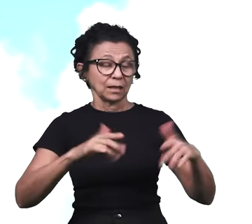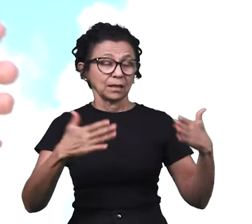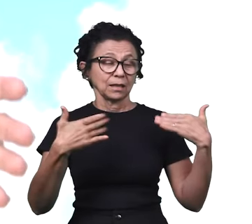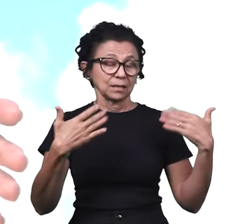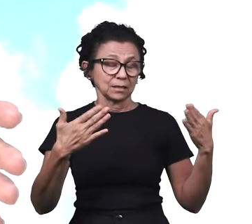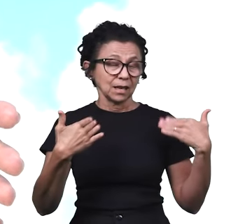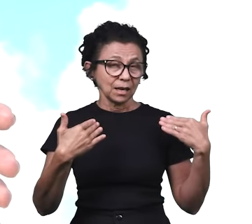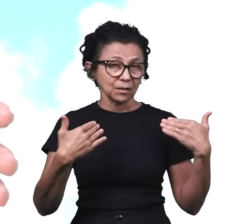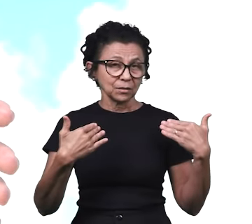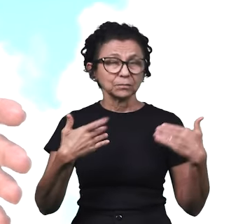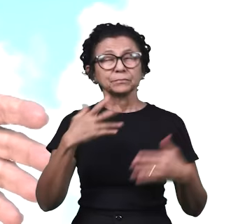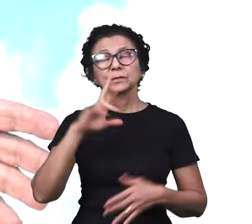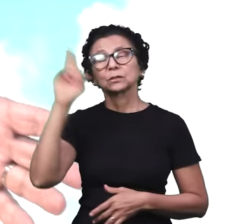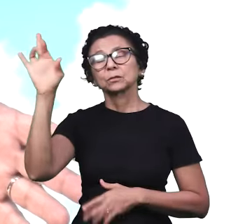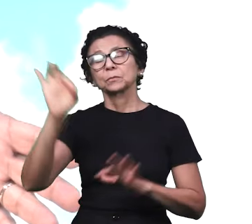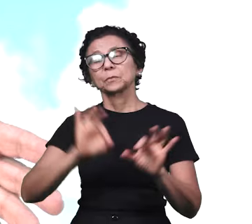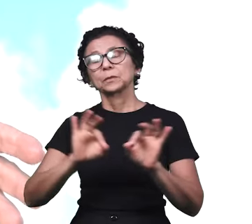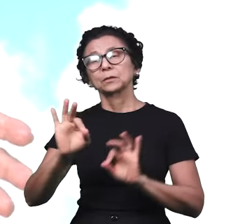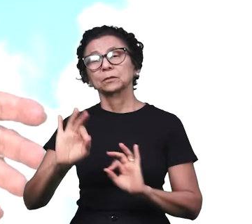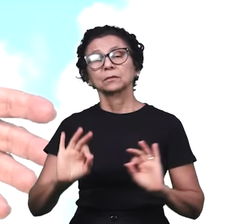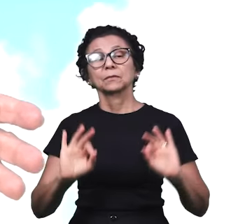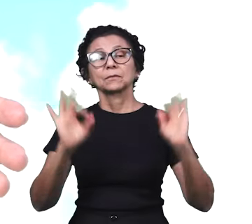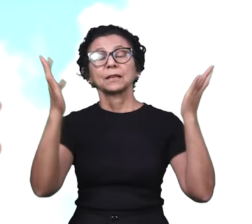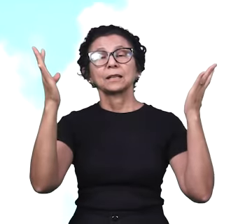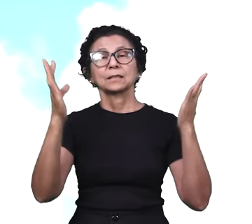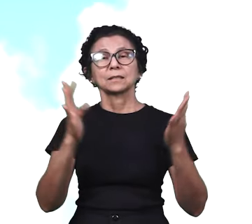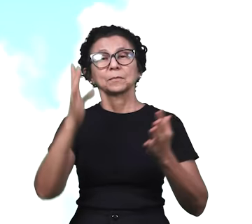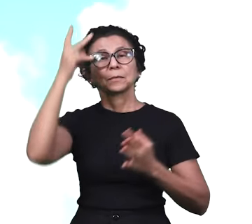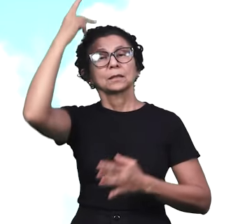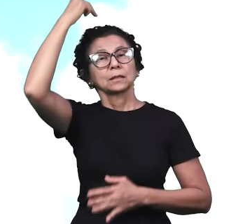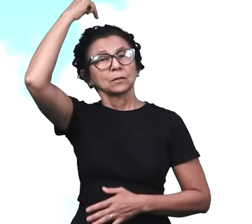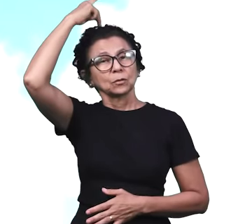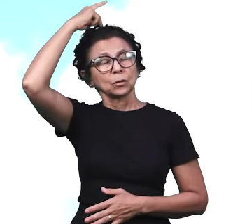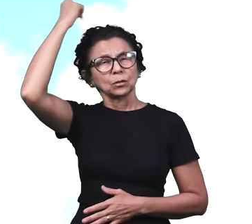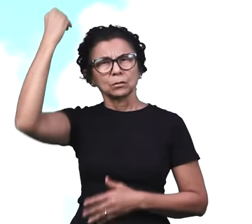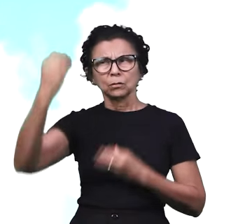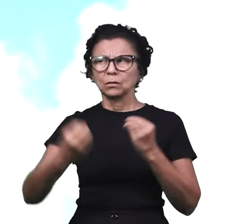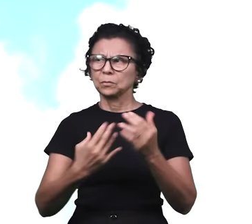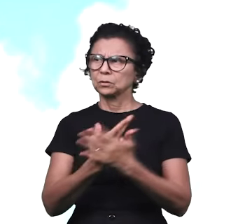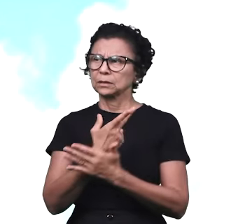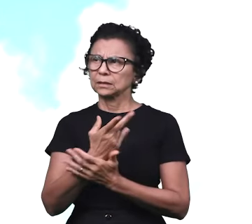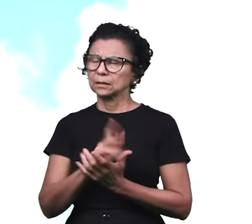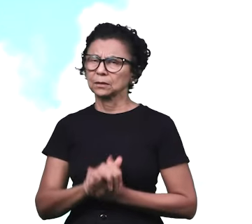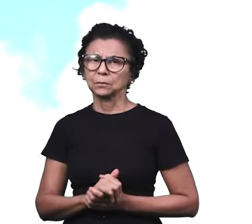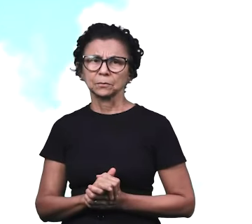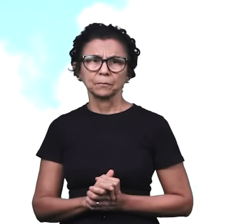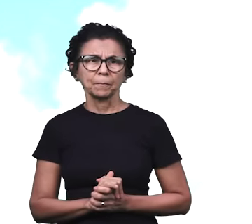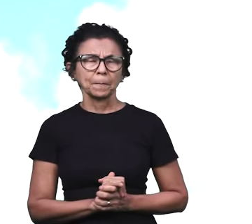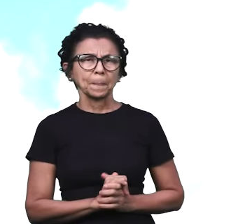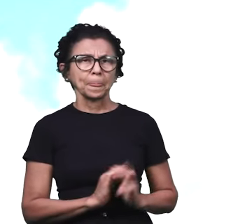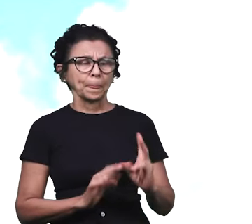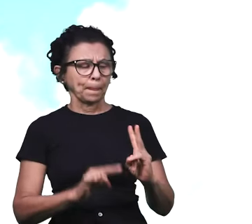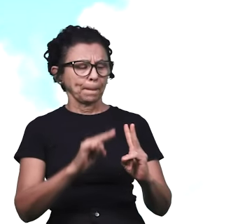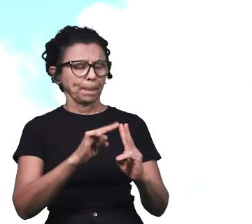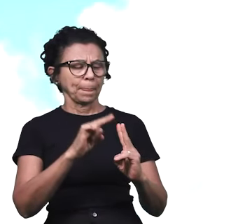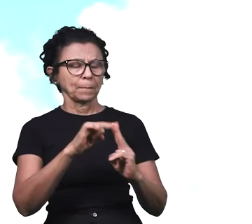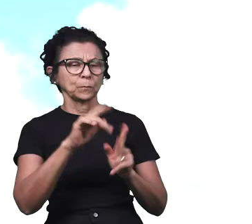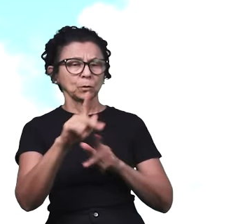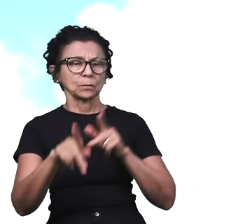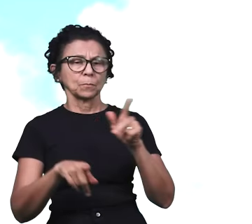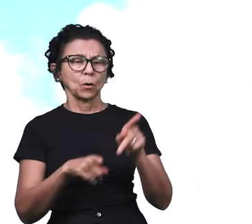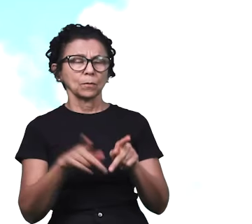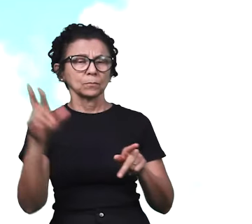E qual é esse mistério? A palavra fala que o Senhor uniu dois povos. A palavra fala que o Senhor uniu dois povos nessa festa